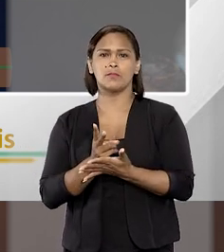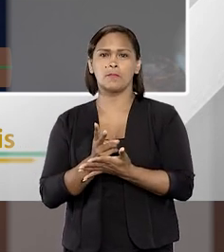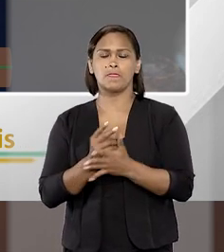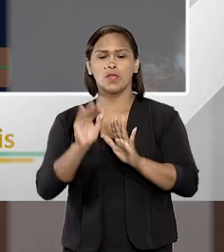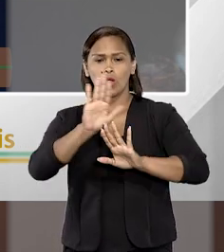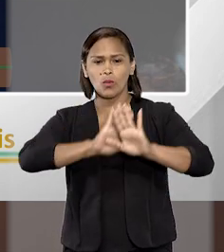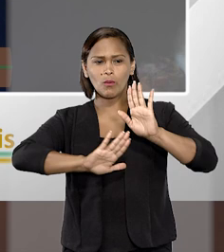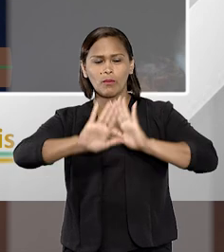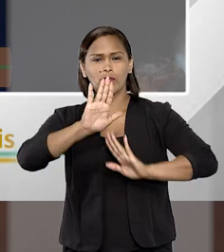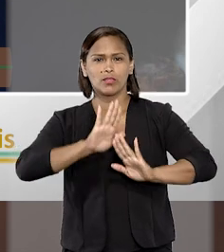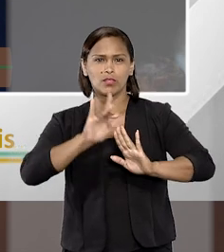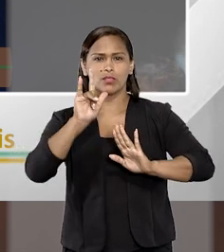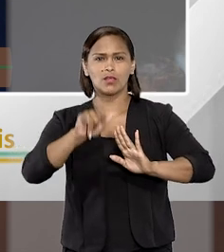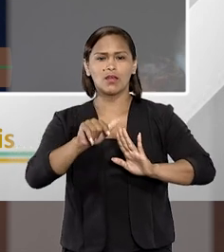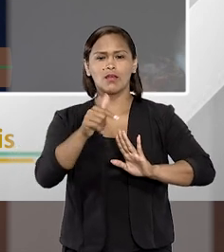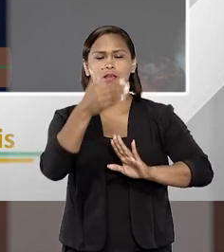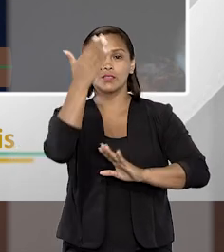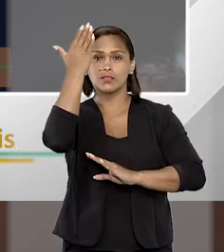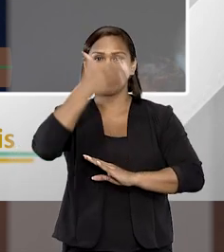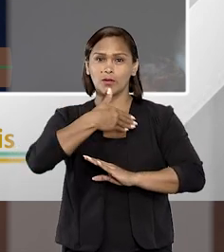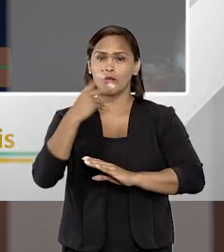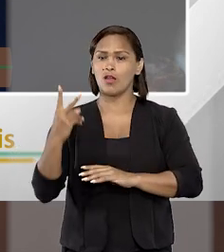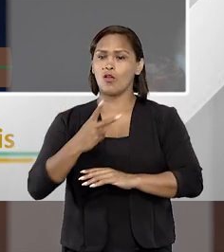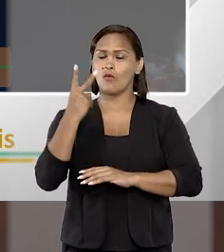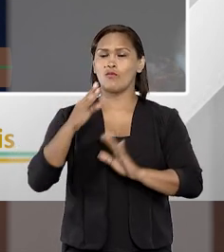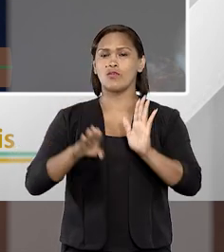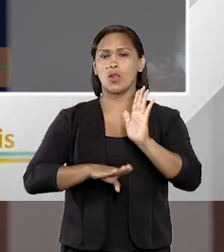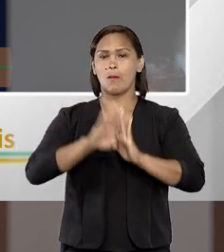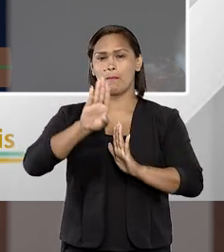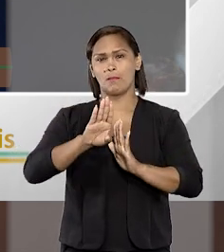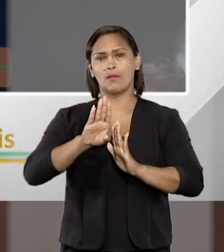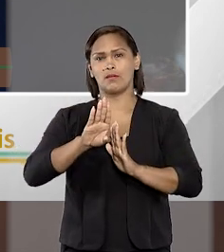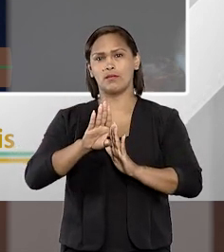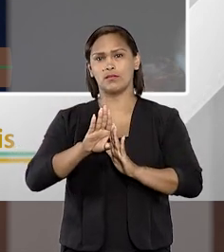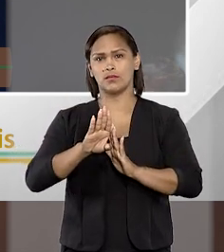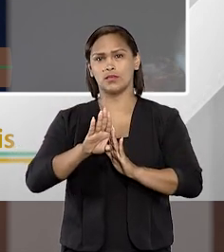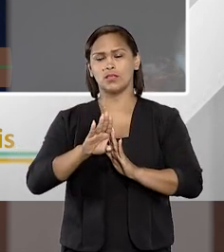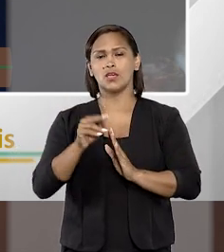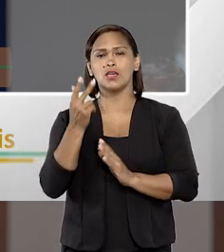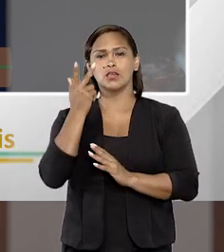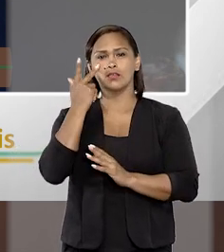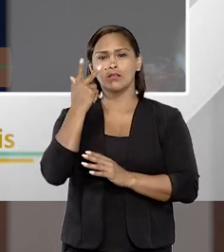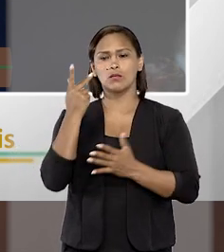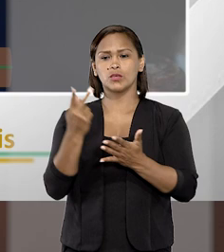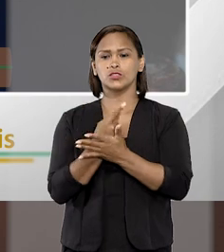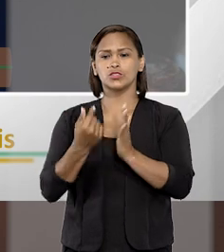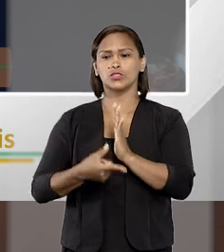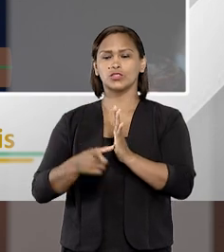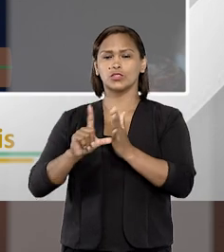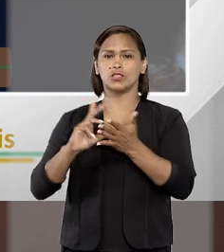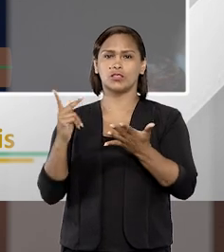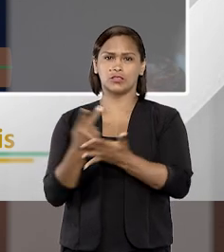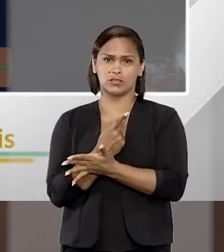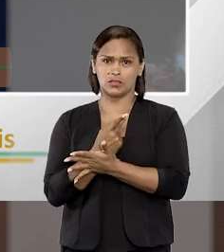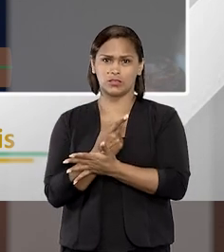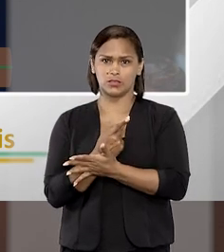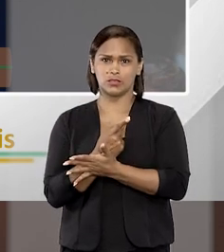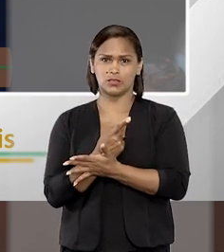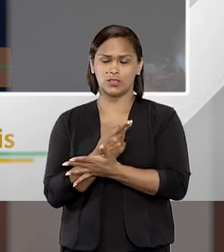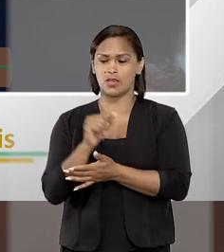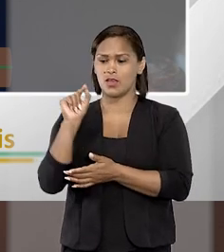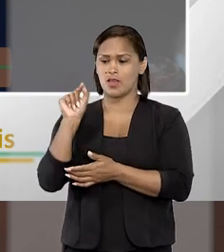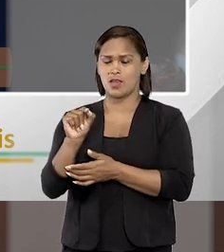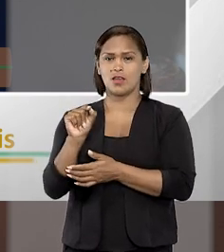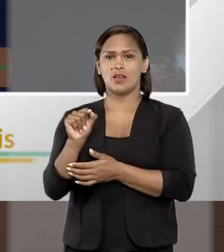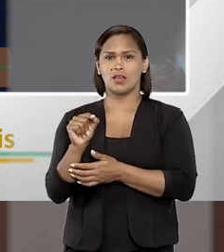cuidar para não darmos esta prova o valor absoluto que normalmente vinha sentada e ácido